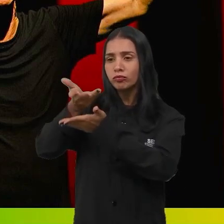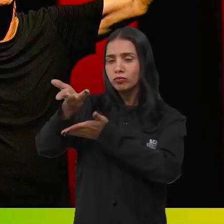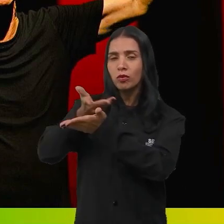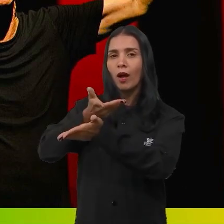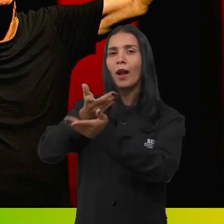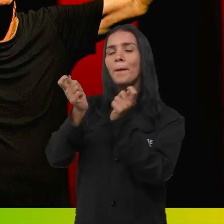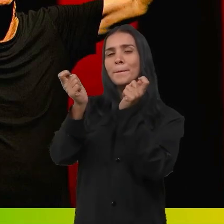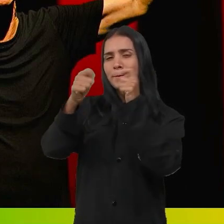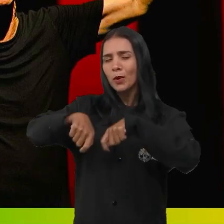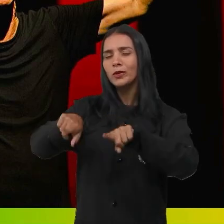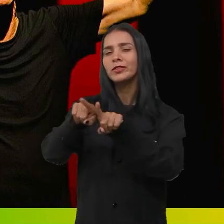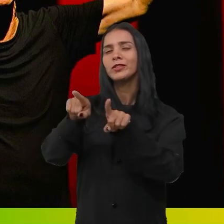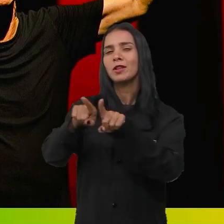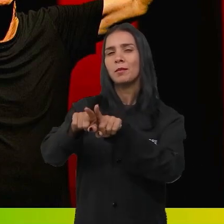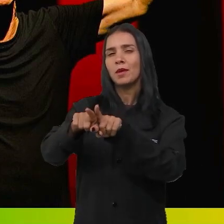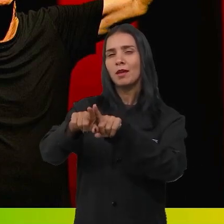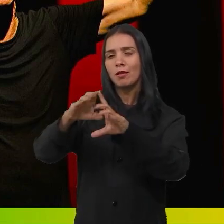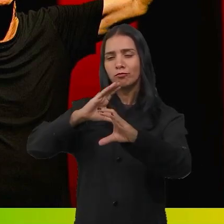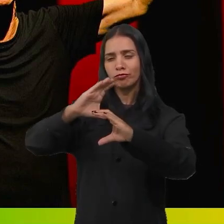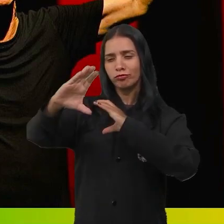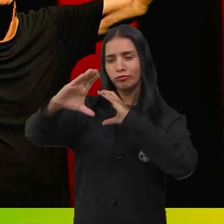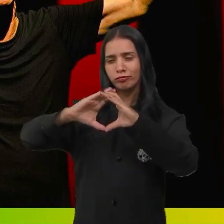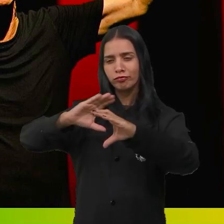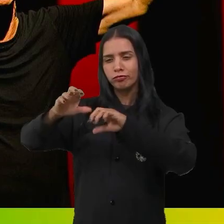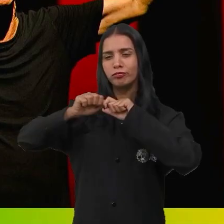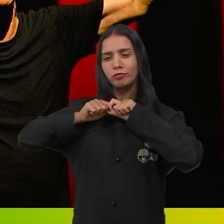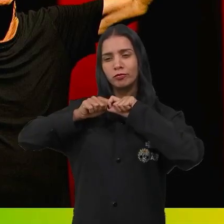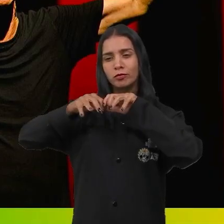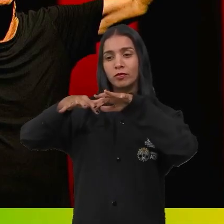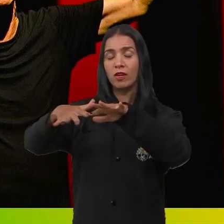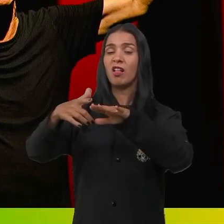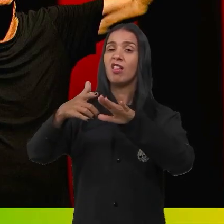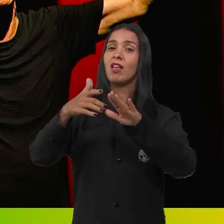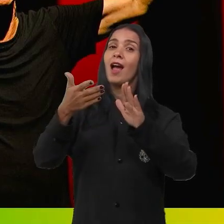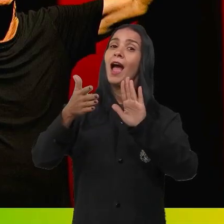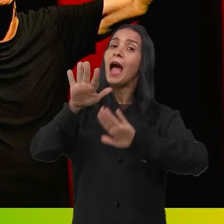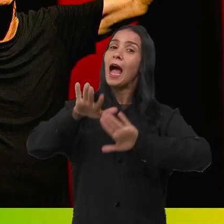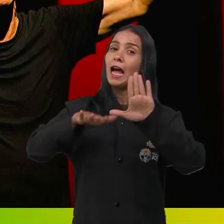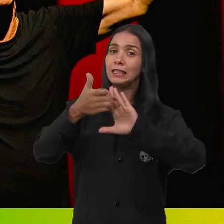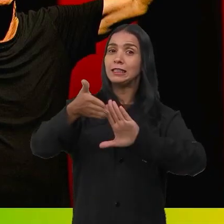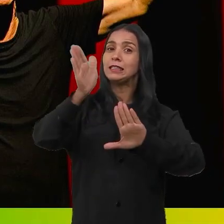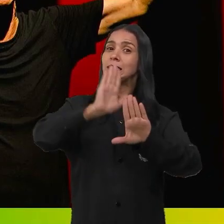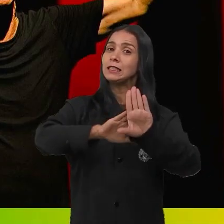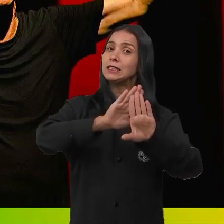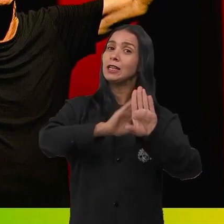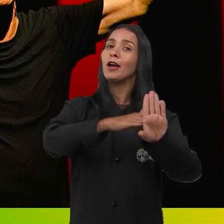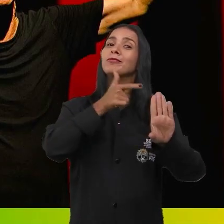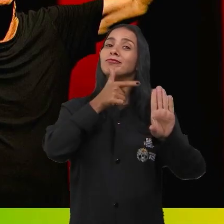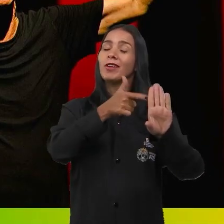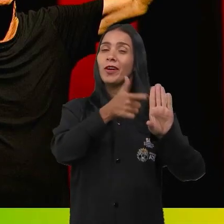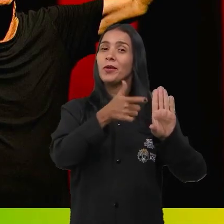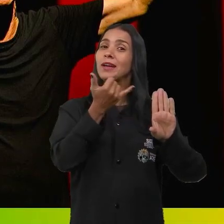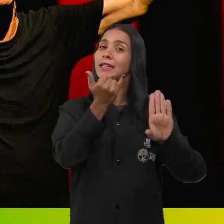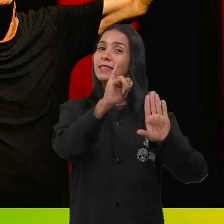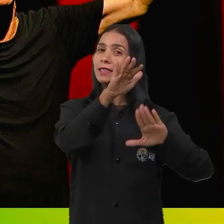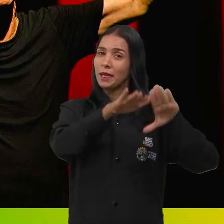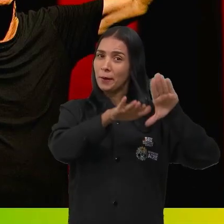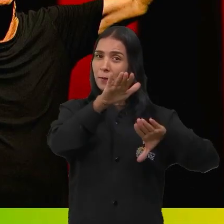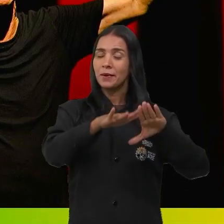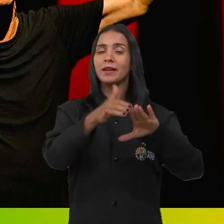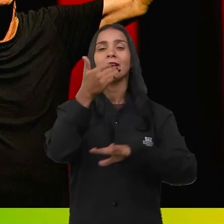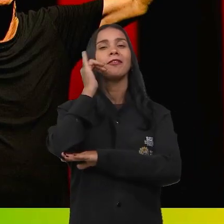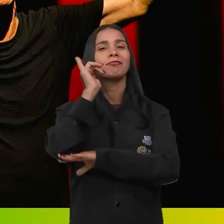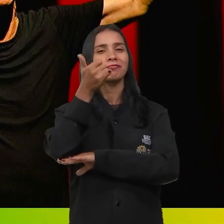transmitir muita autenticidade ou então ironia, dependendo da intenção da dramática mesmo da